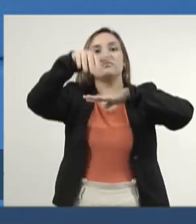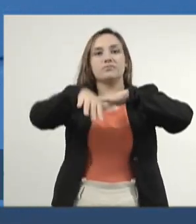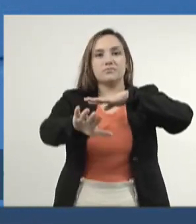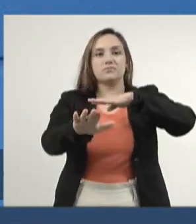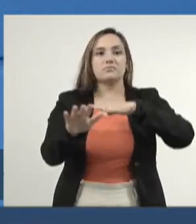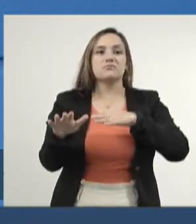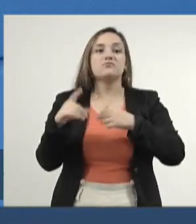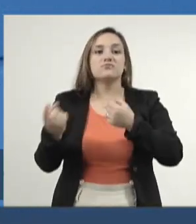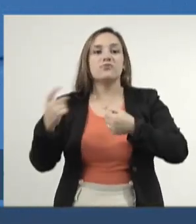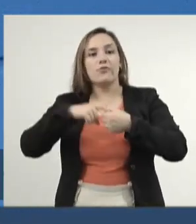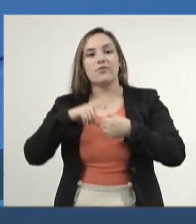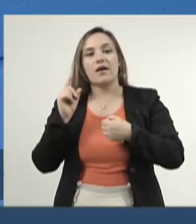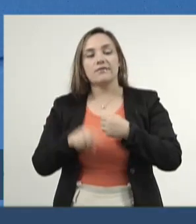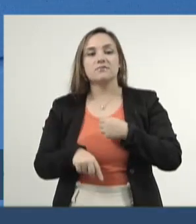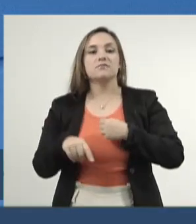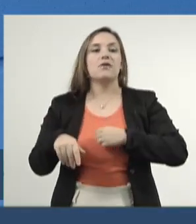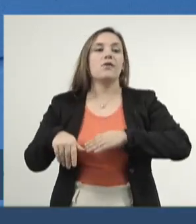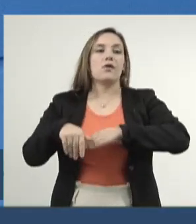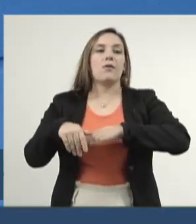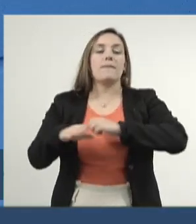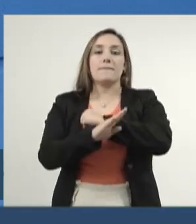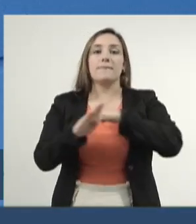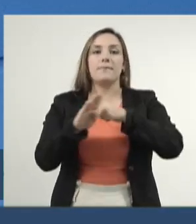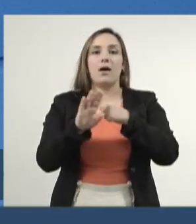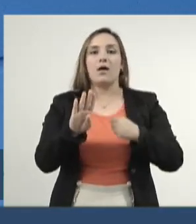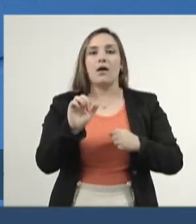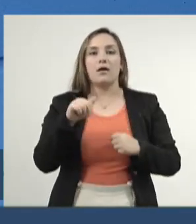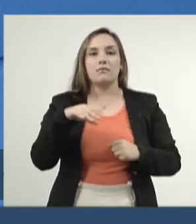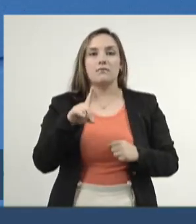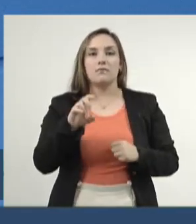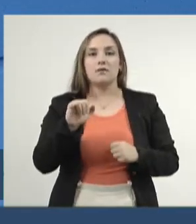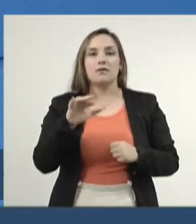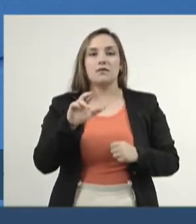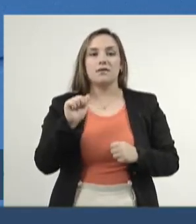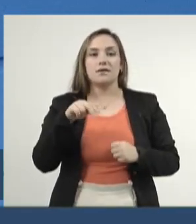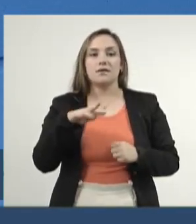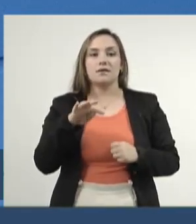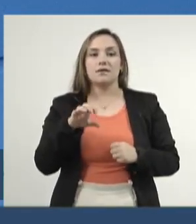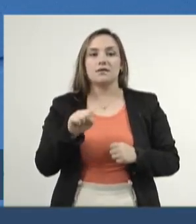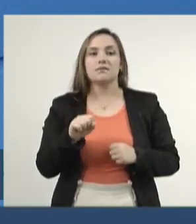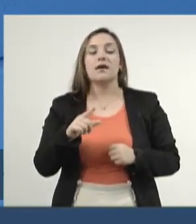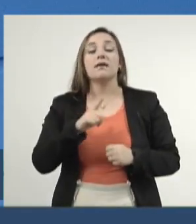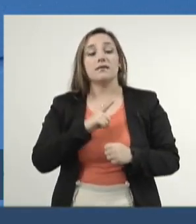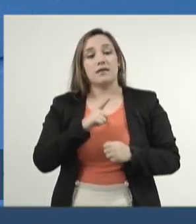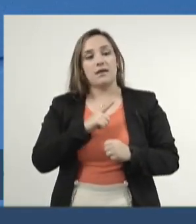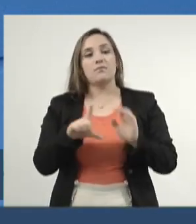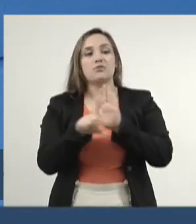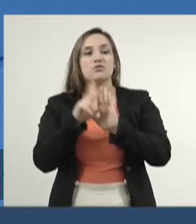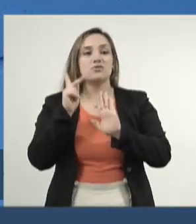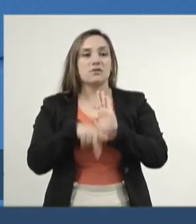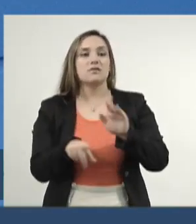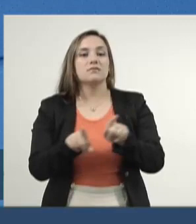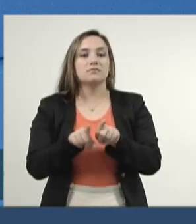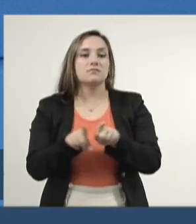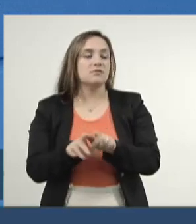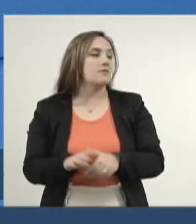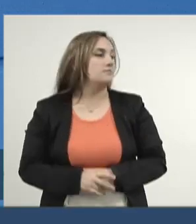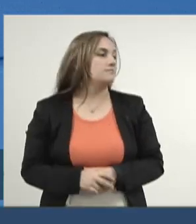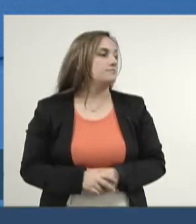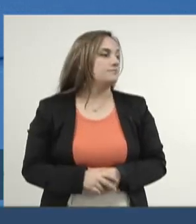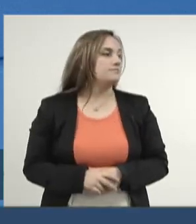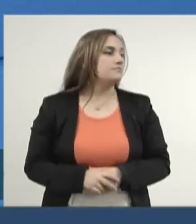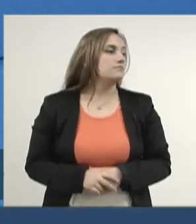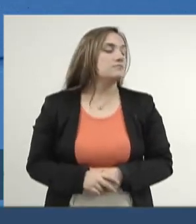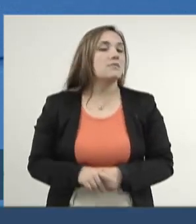bairro Bandeirantes. E encaminhamos, senhor presidente, um projeto de lei que fica declarada